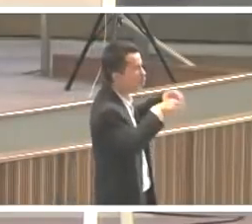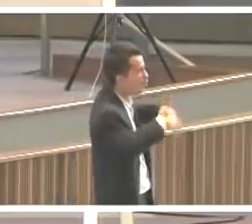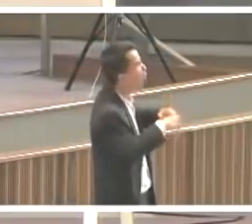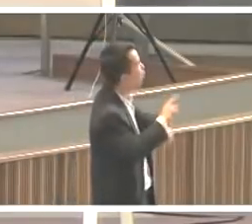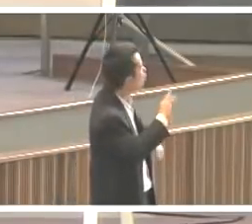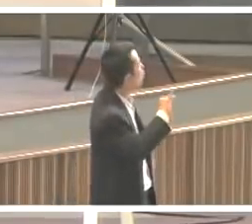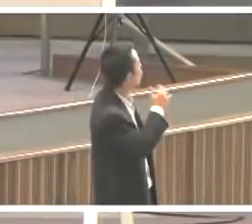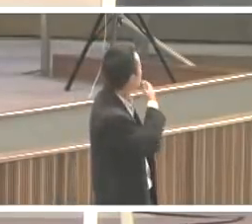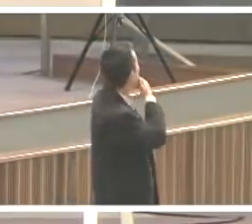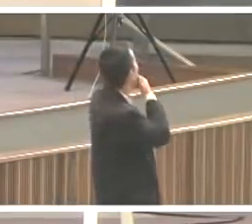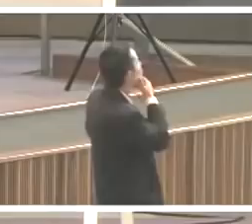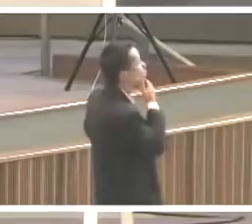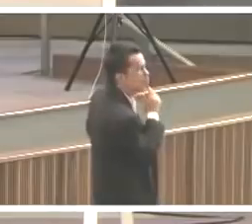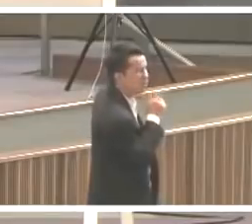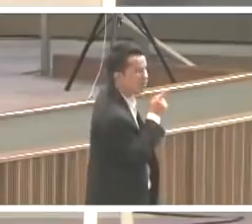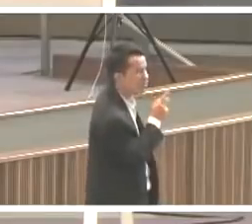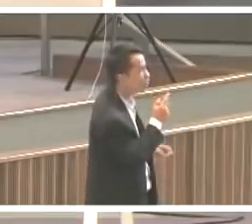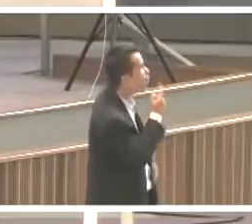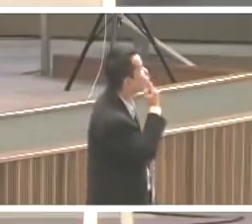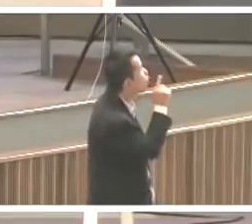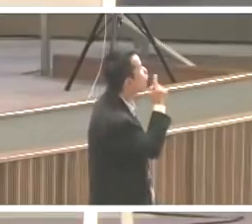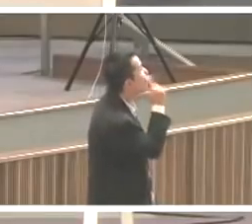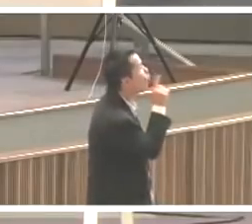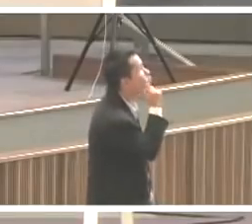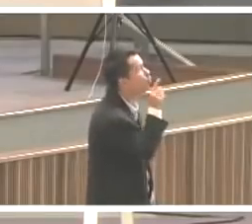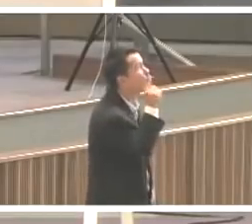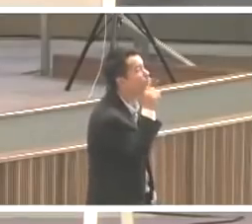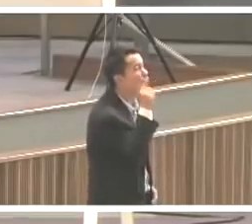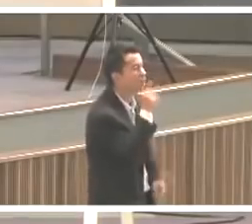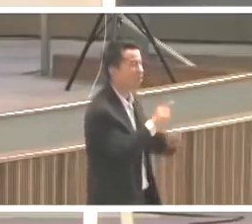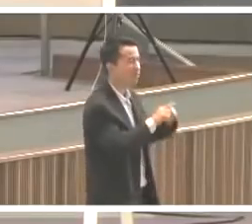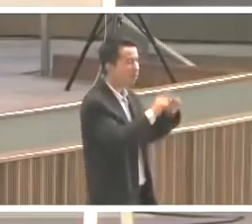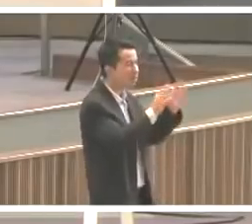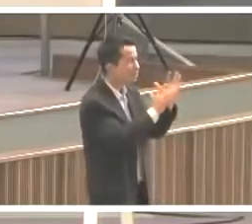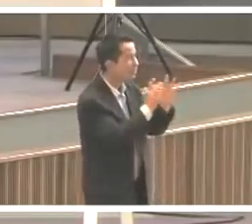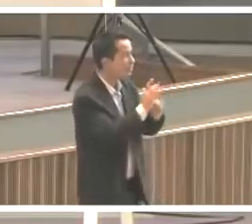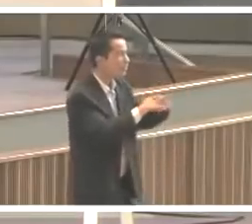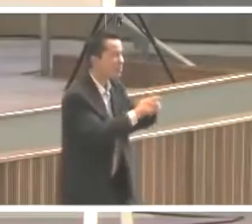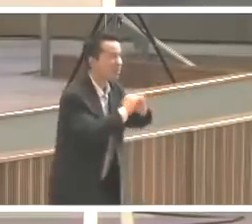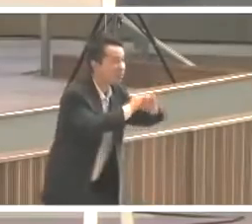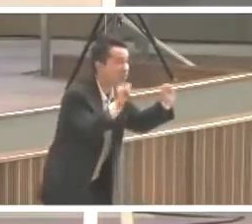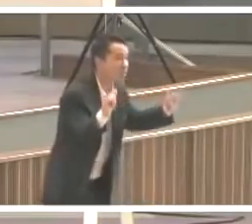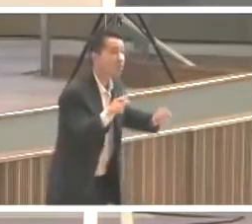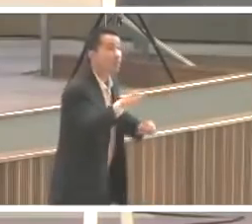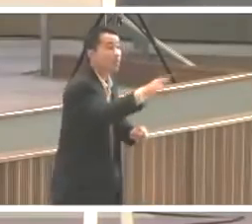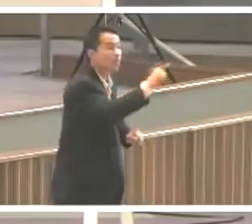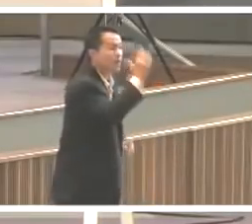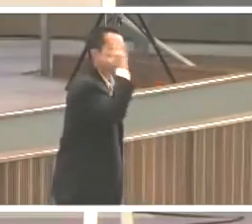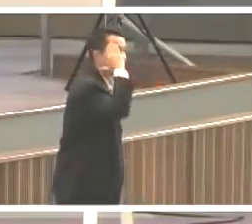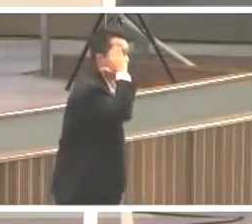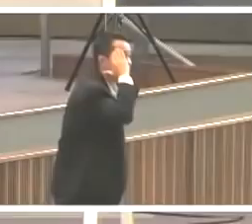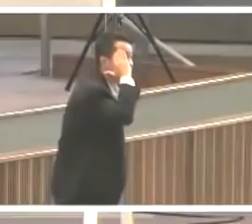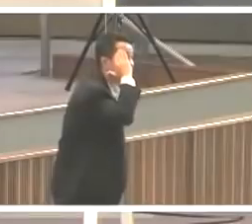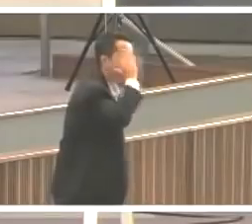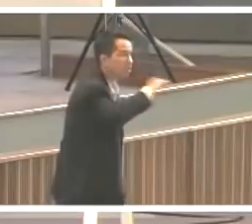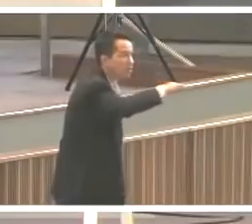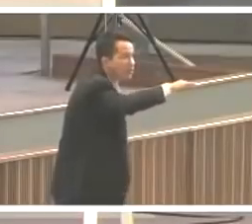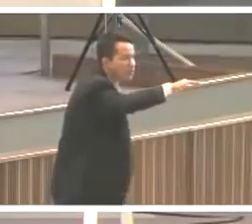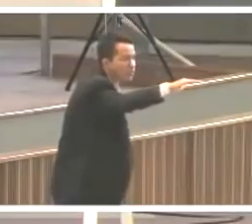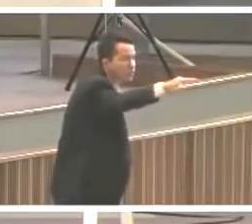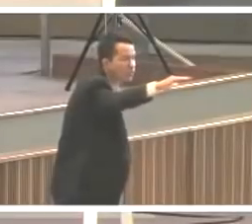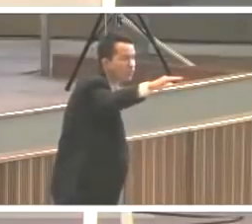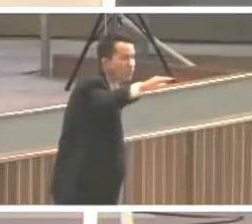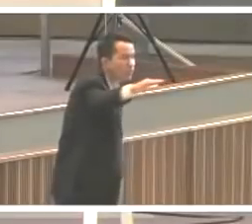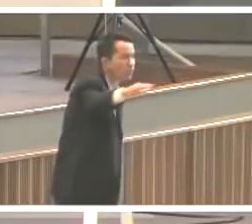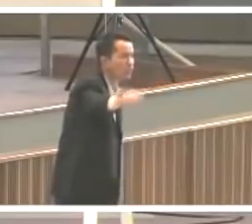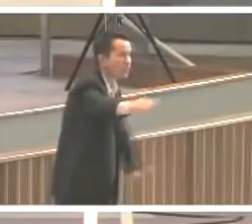tenho discernimento. Ele diz assim, olha, você consegue enxergar o Cronos, as coisas que estão